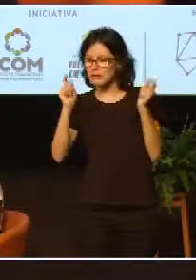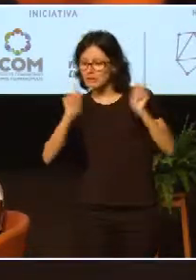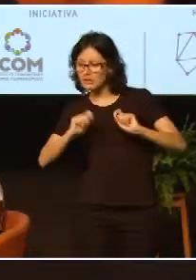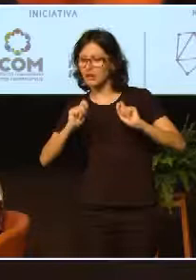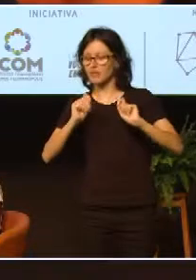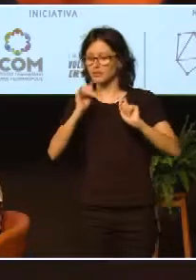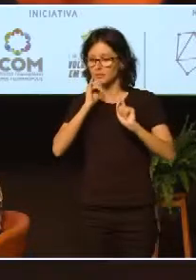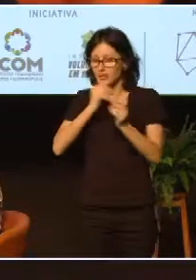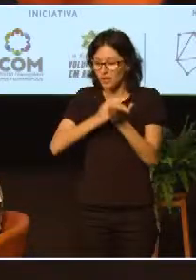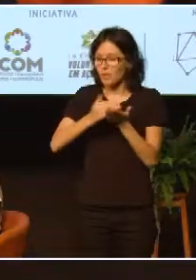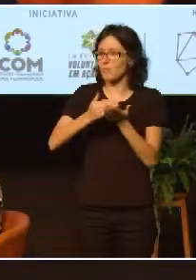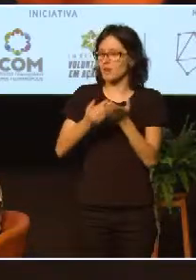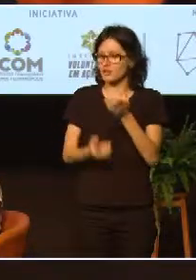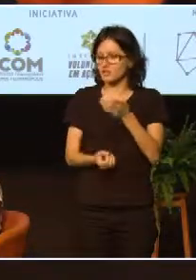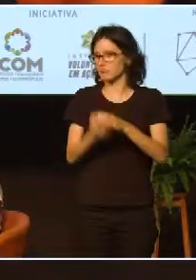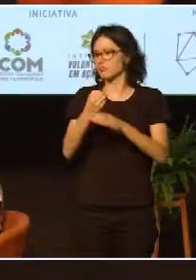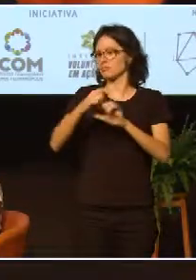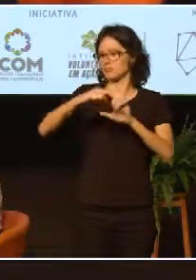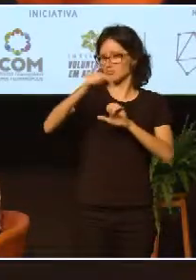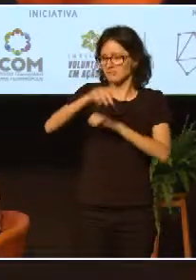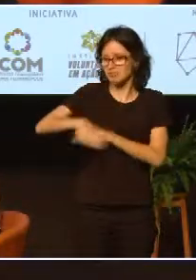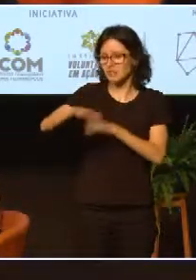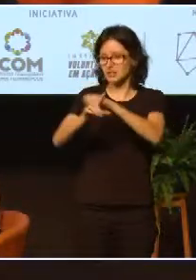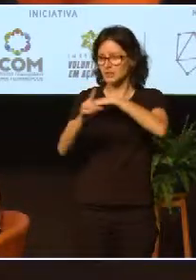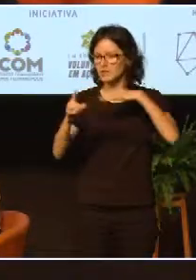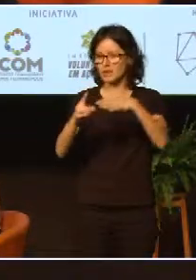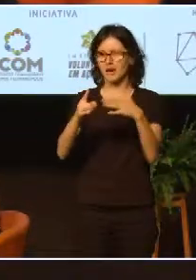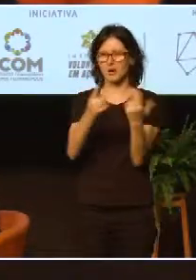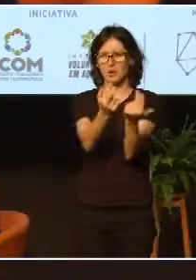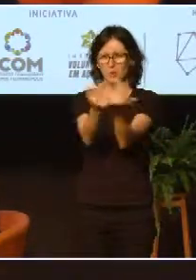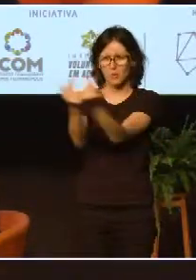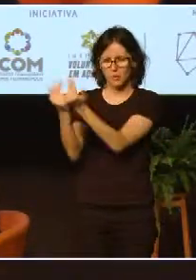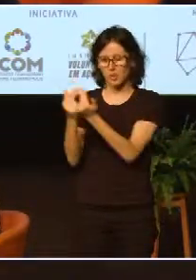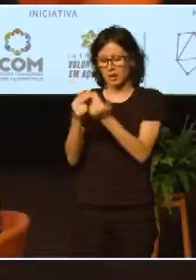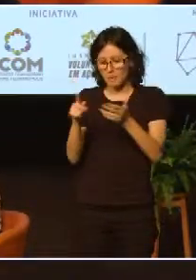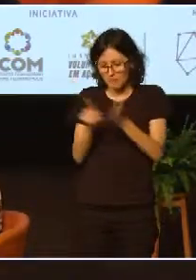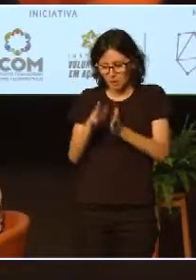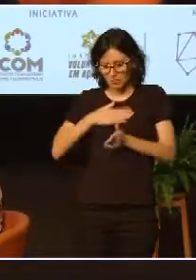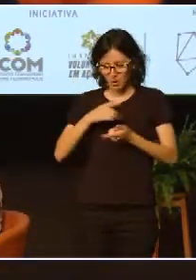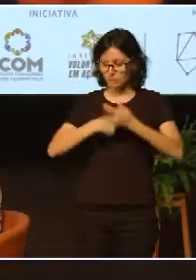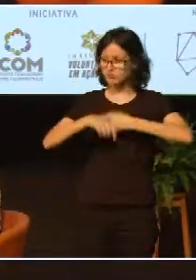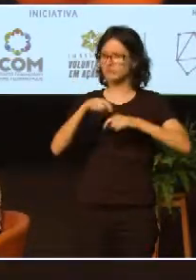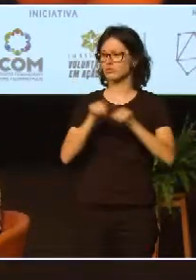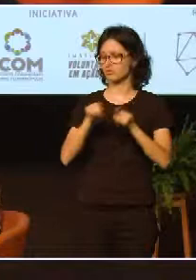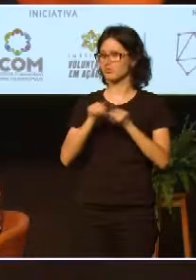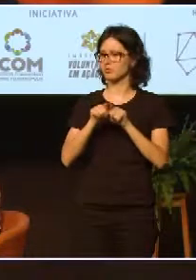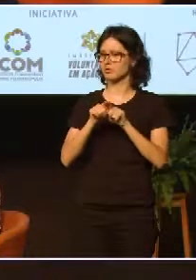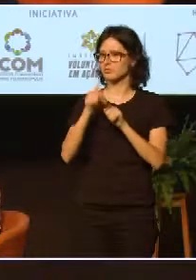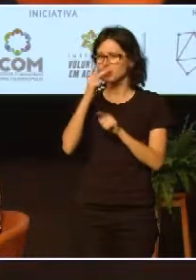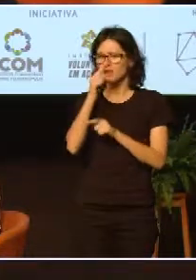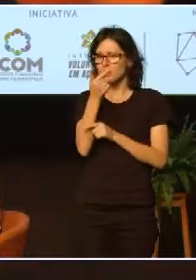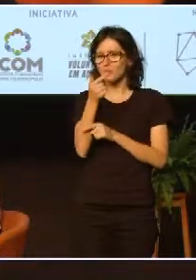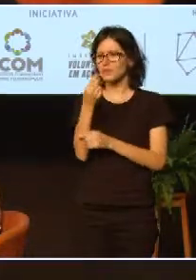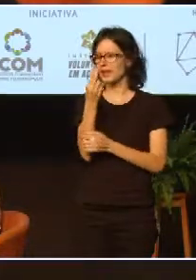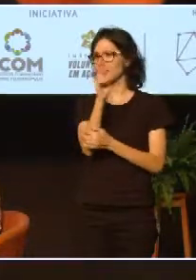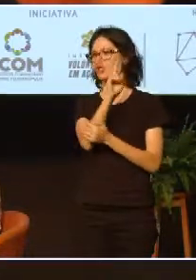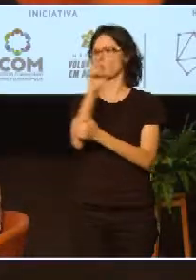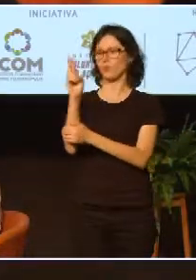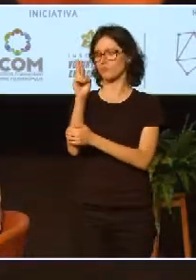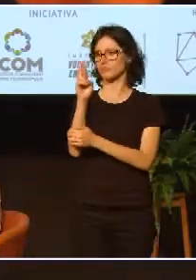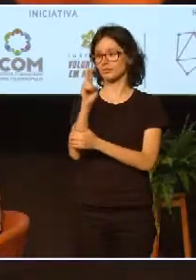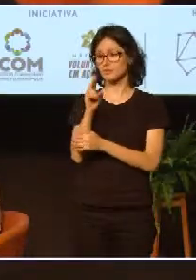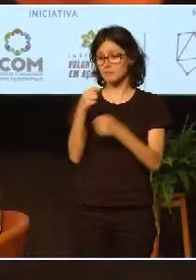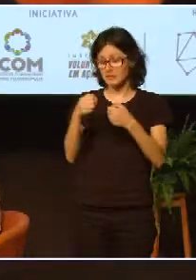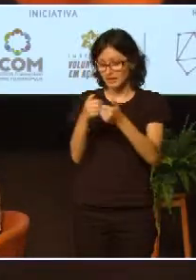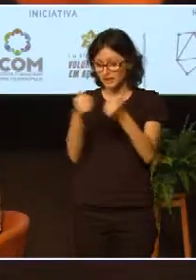quando você empreende no negócio de impacto social, tudo é a mesma coisa, você é o seu negócio, né? Você passa a não ter sobrenome. E a